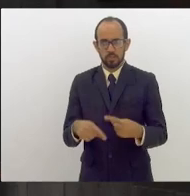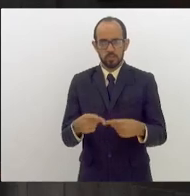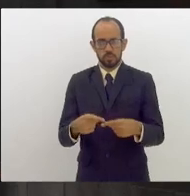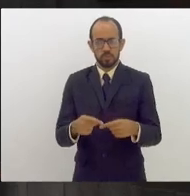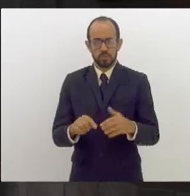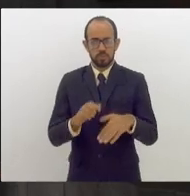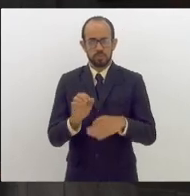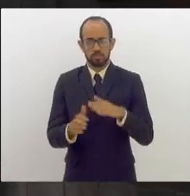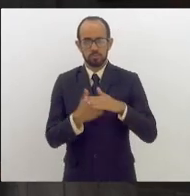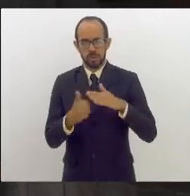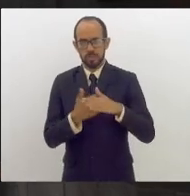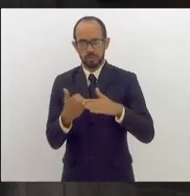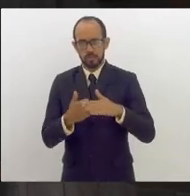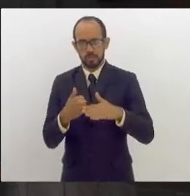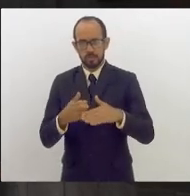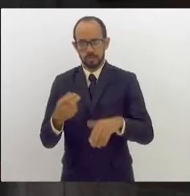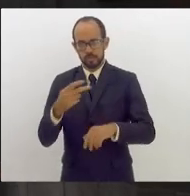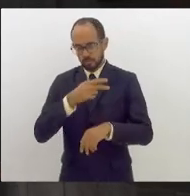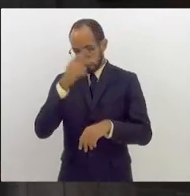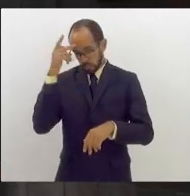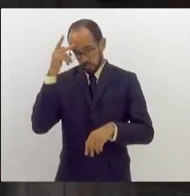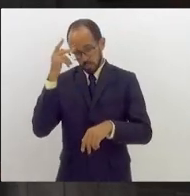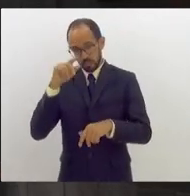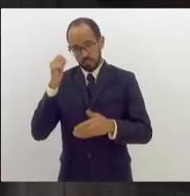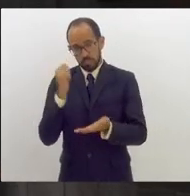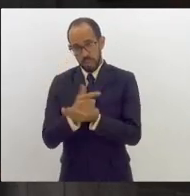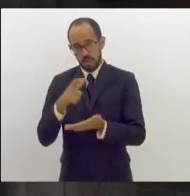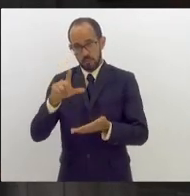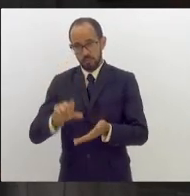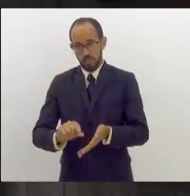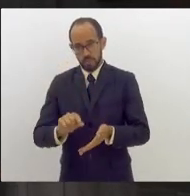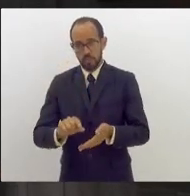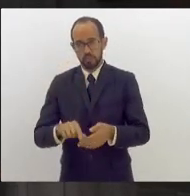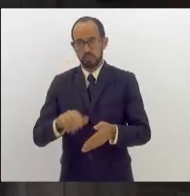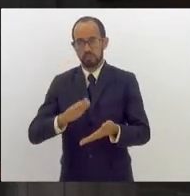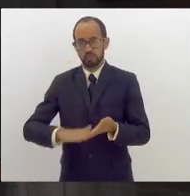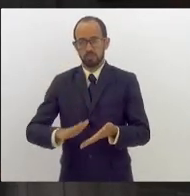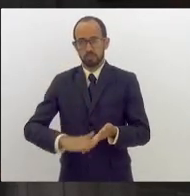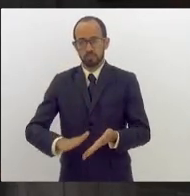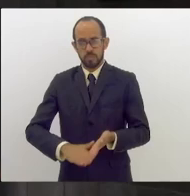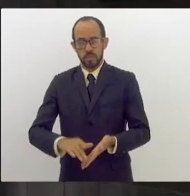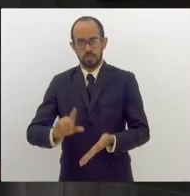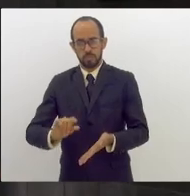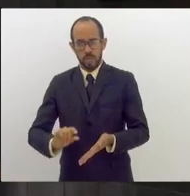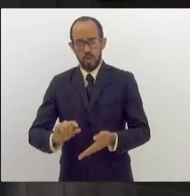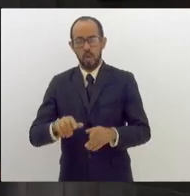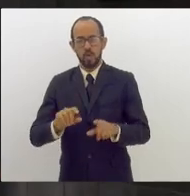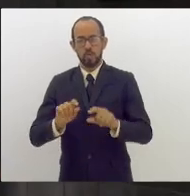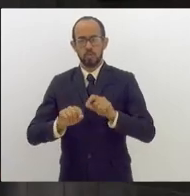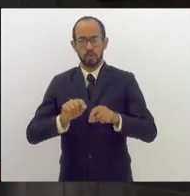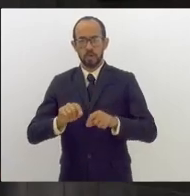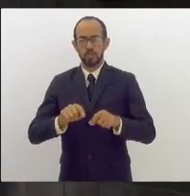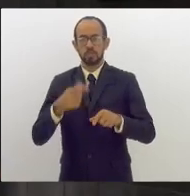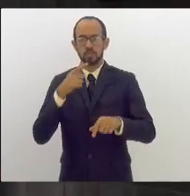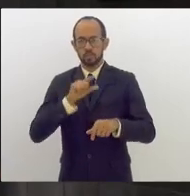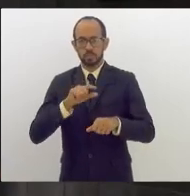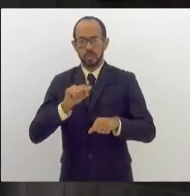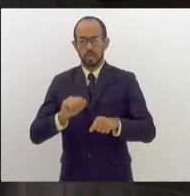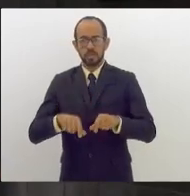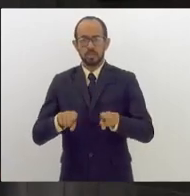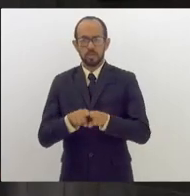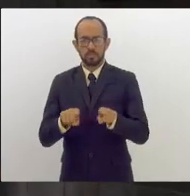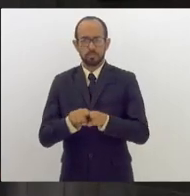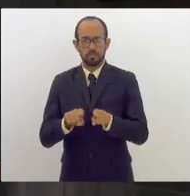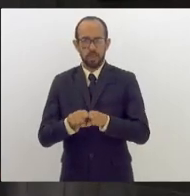físicas elas pagam menos Elas têm menor despesa é dessa forma a gente consegue gerar um fôlego para